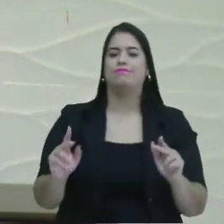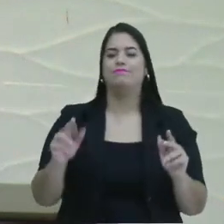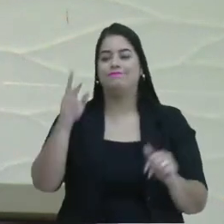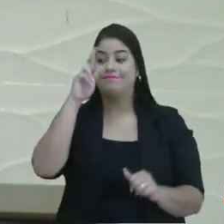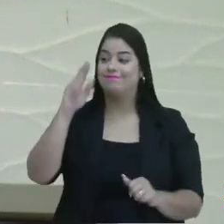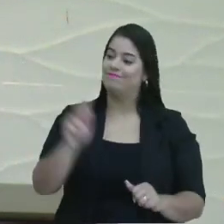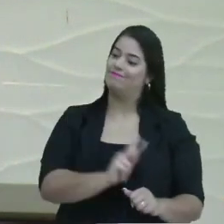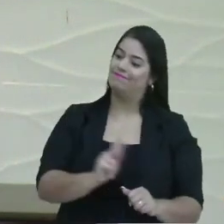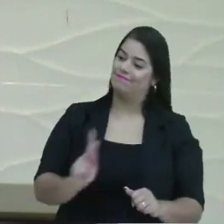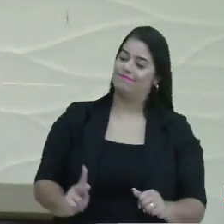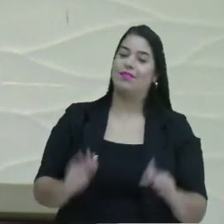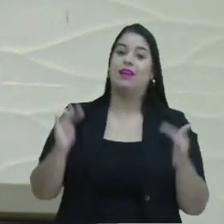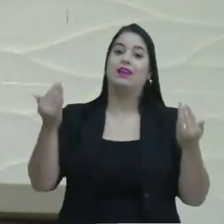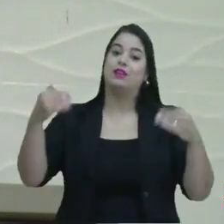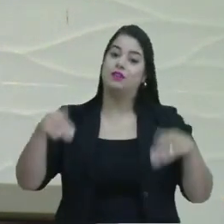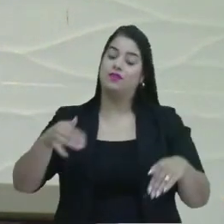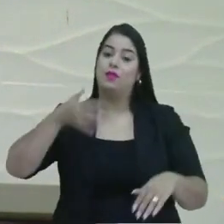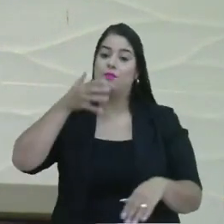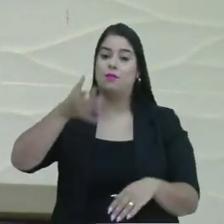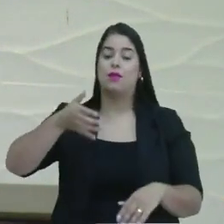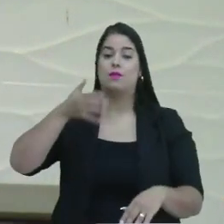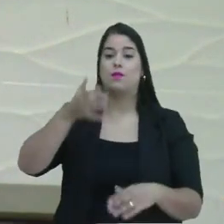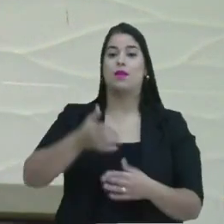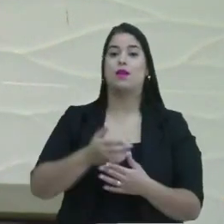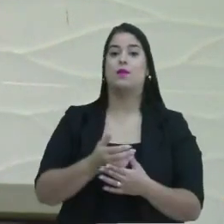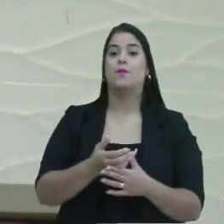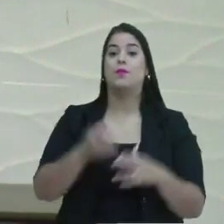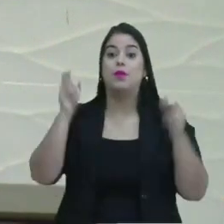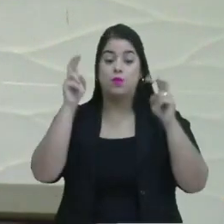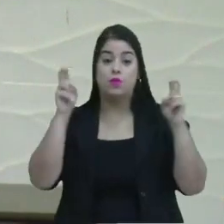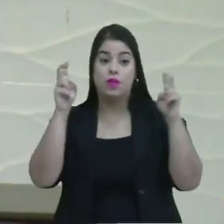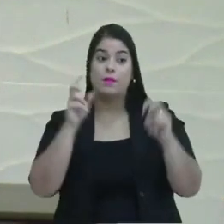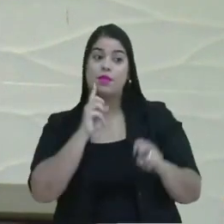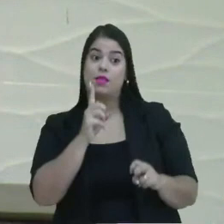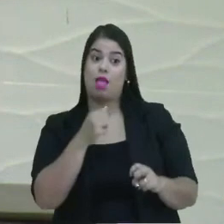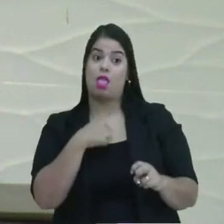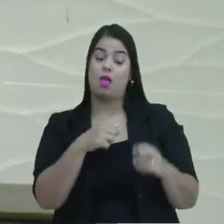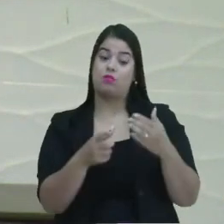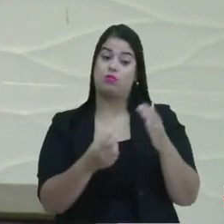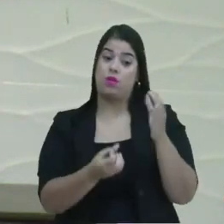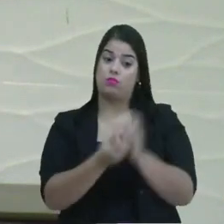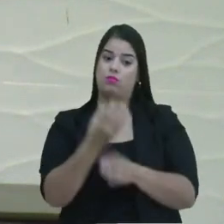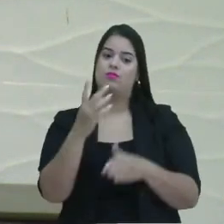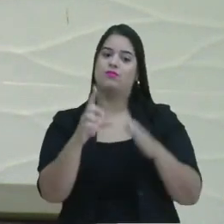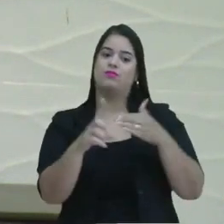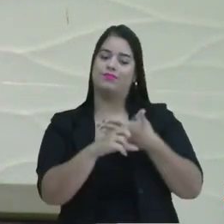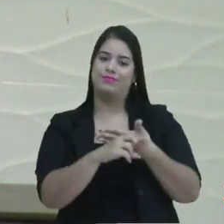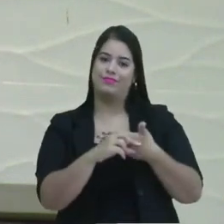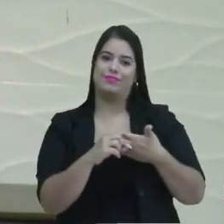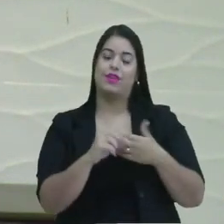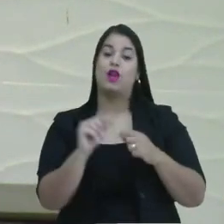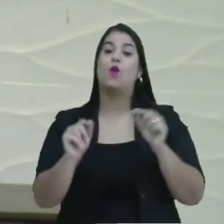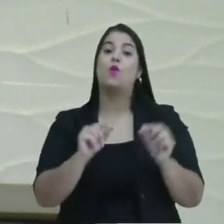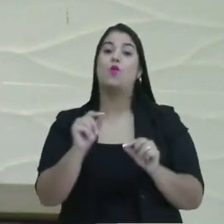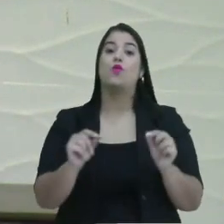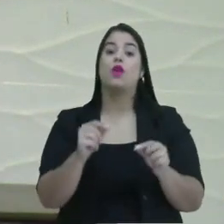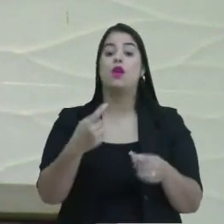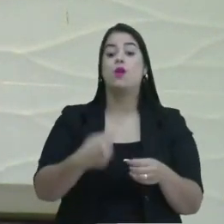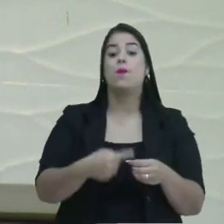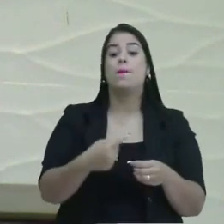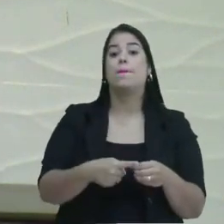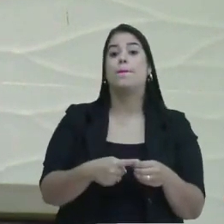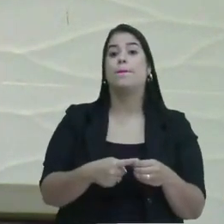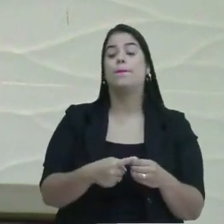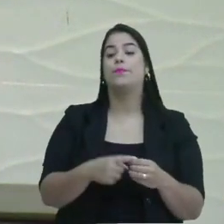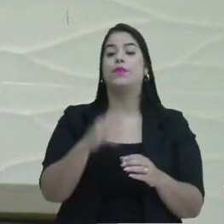agora, ao final do meu pronunciamento, falar da indicação a qual coloquei, que foi direcionada ao município no sentido